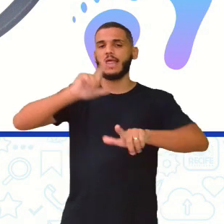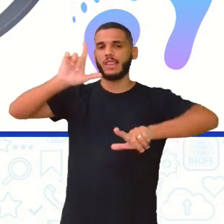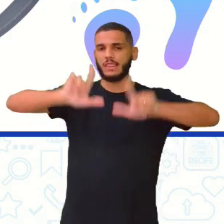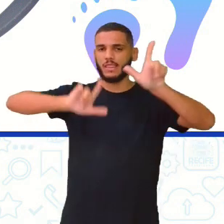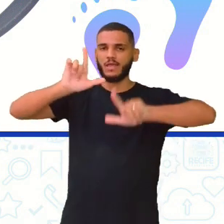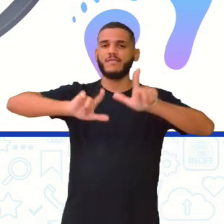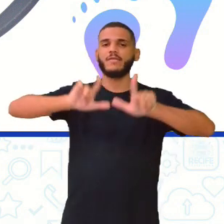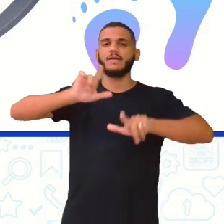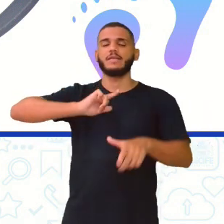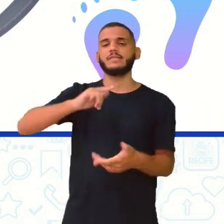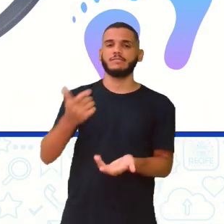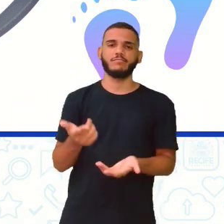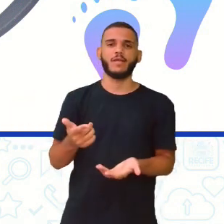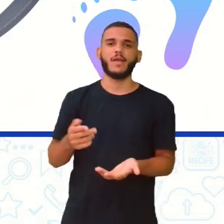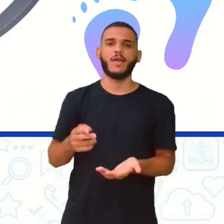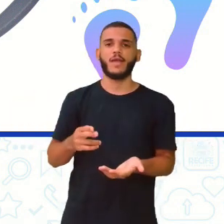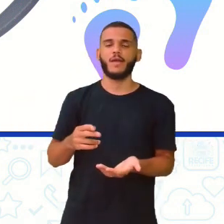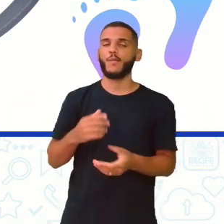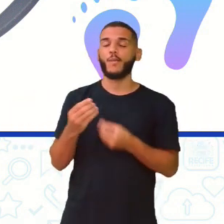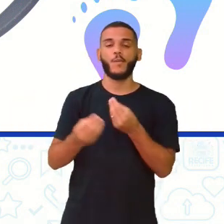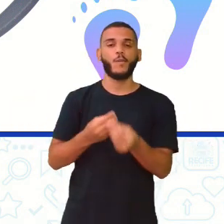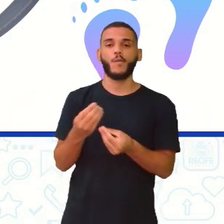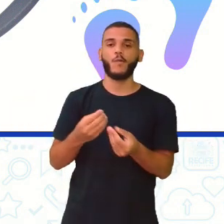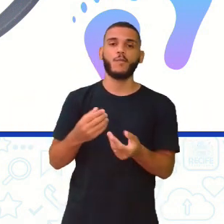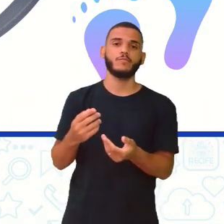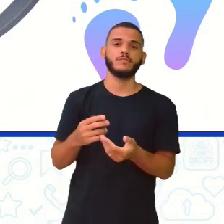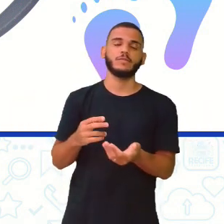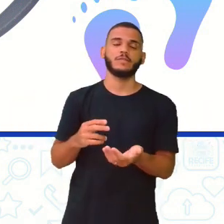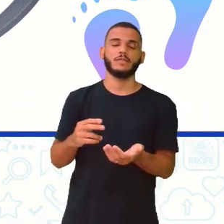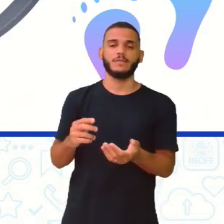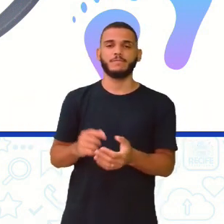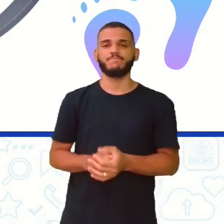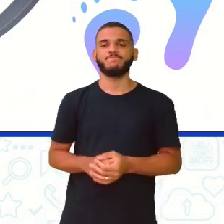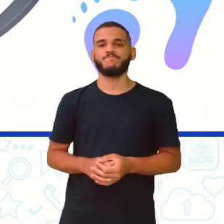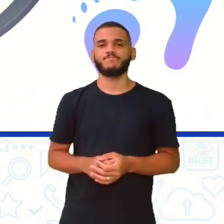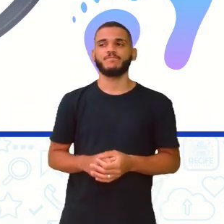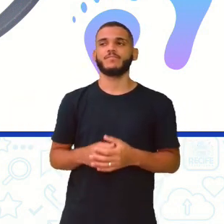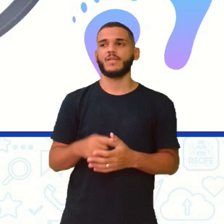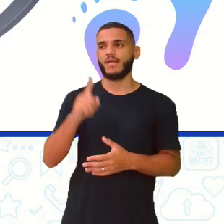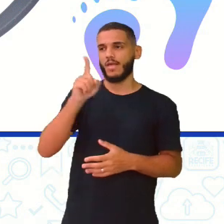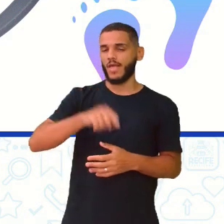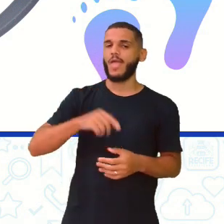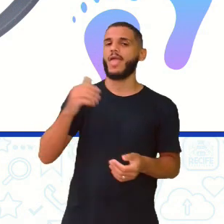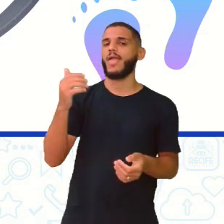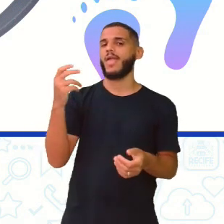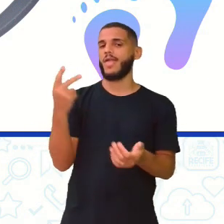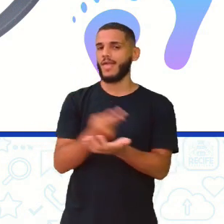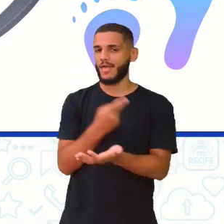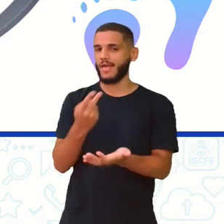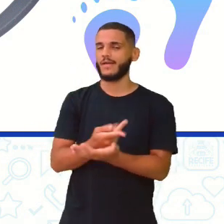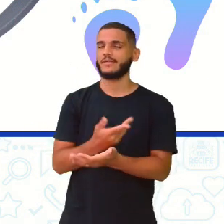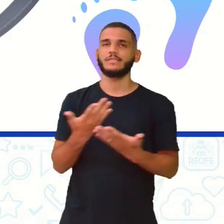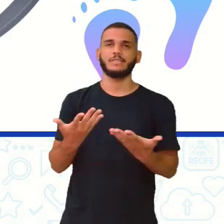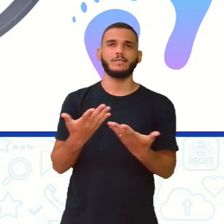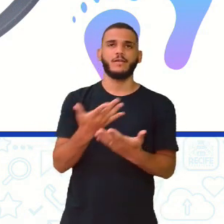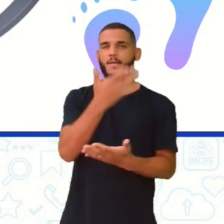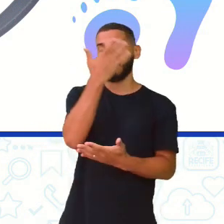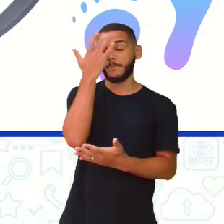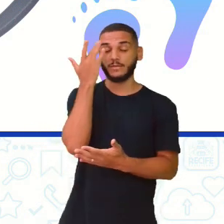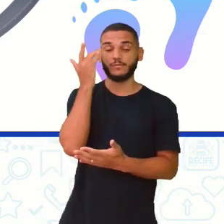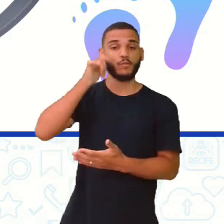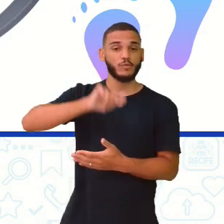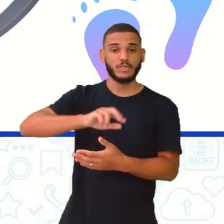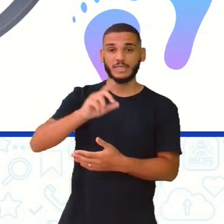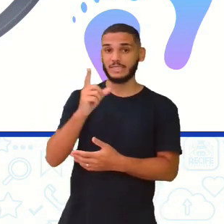lucram com a perpetuação de certos estereótipos. Uma baixaria, né? Uma baixaria, exatamente. Quando você parar para pensar que alguém ganha